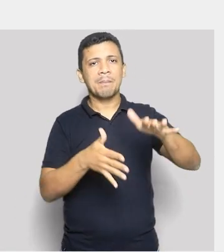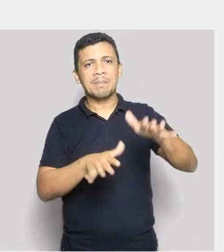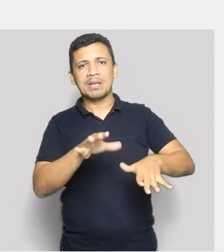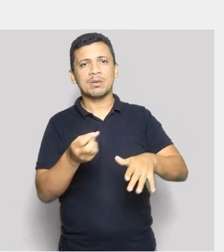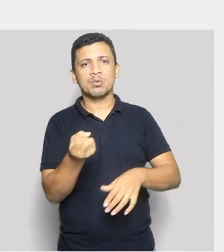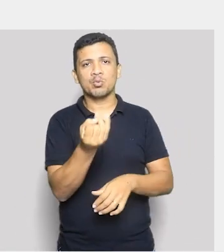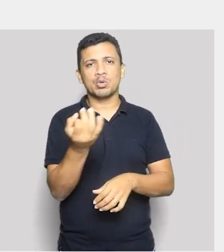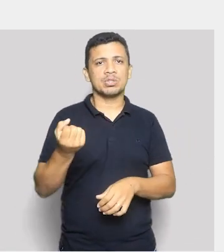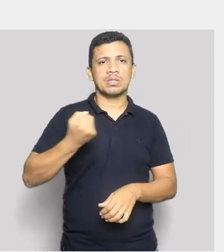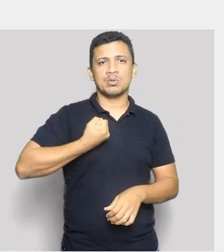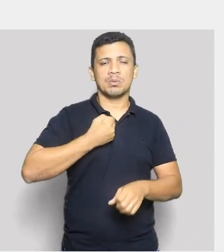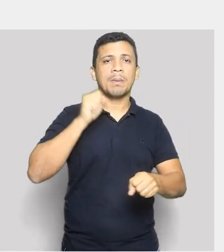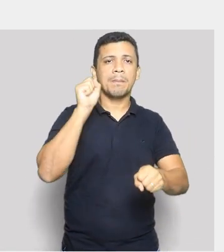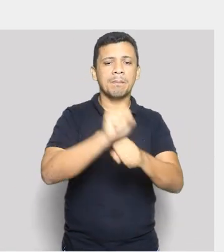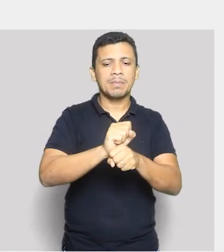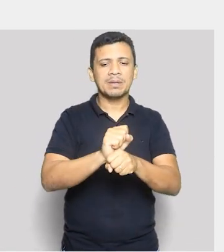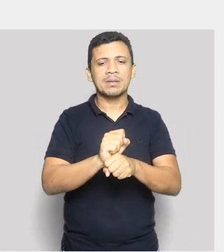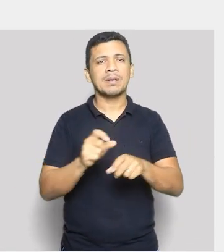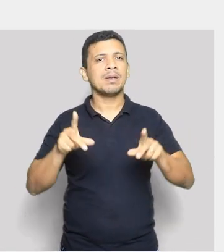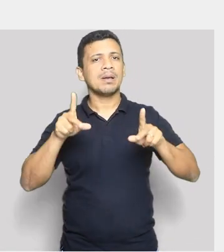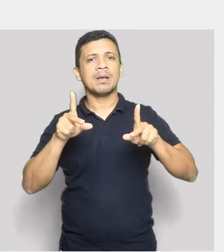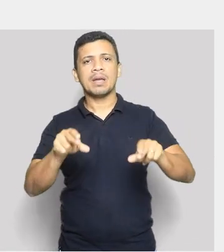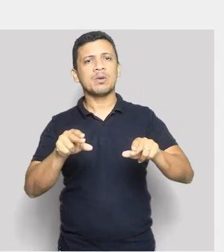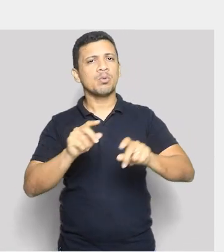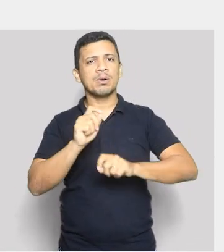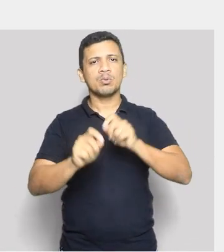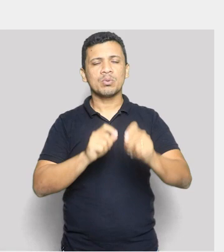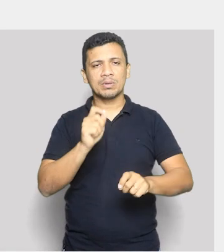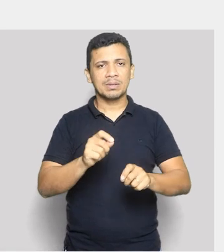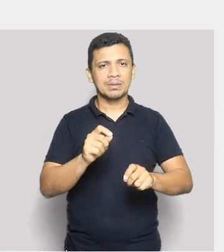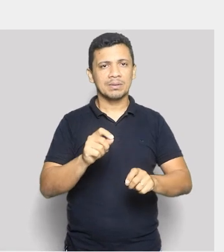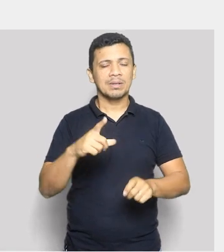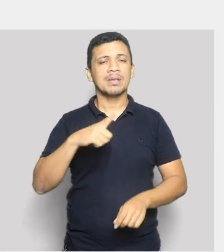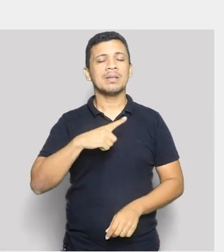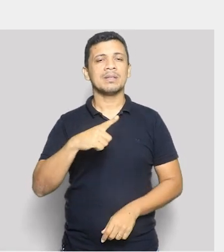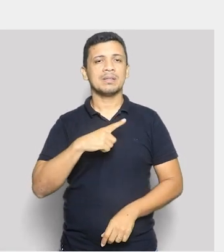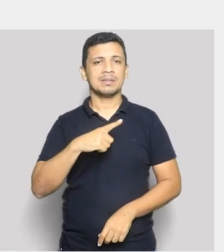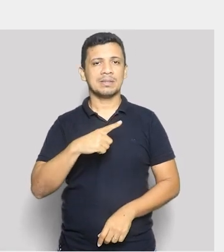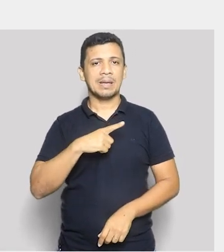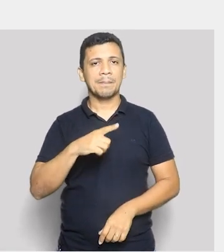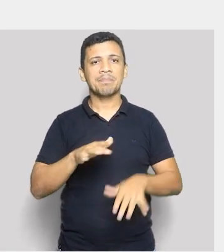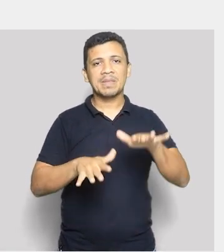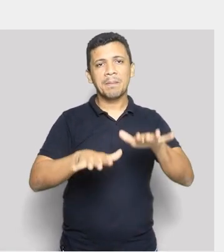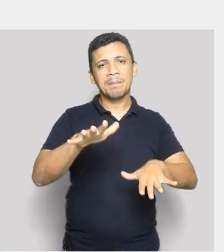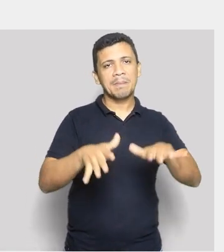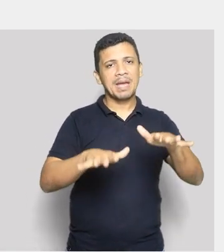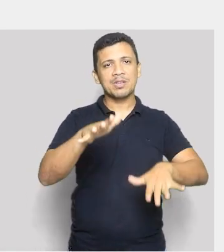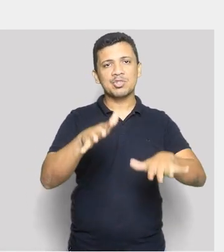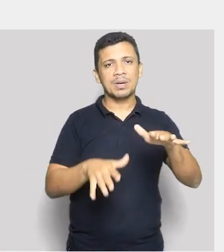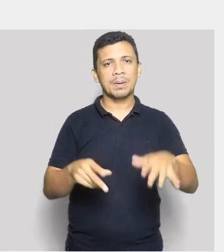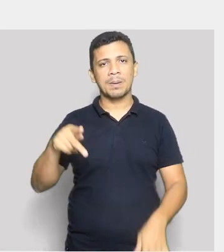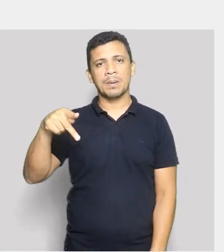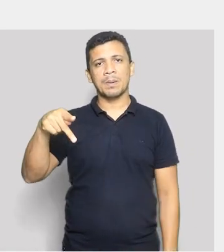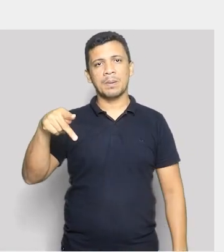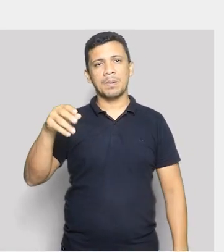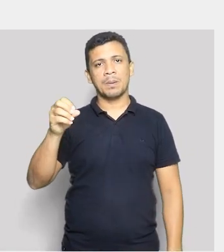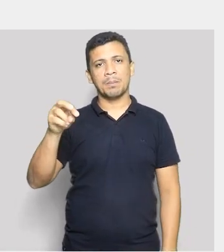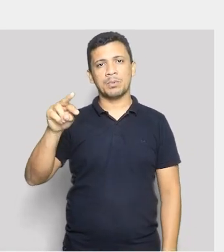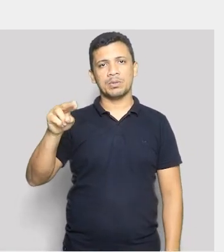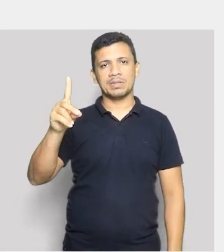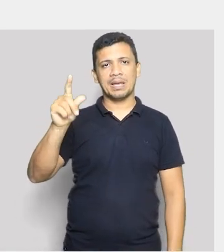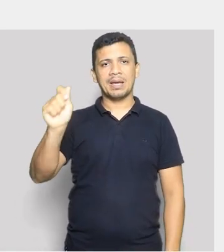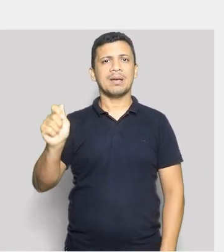são, respectivamente, iguais. Turma, essa é uma questão de média ponderada. Só mas eu falo na revisão que média ponderada tinha uma história